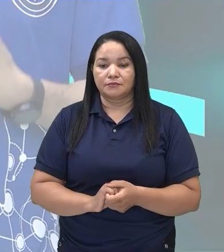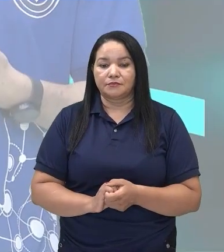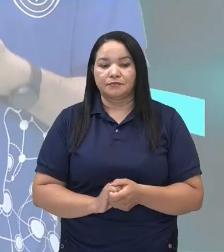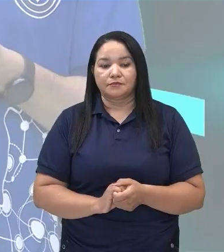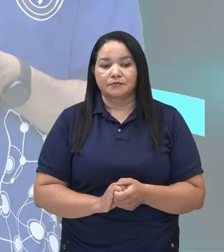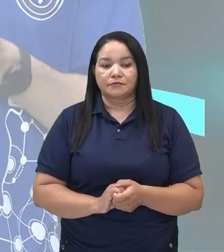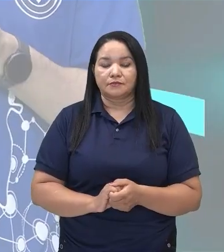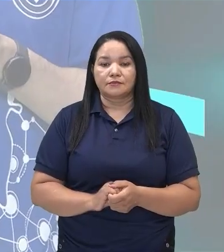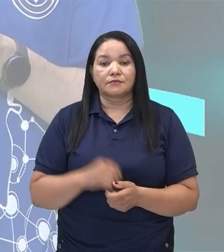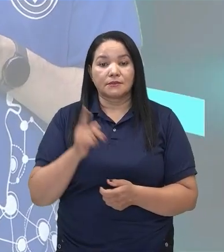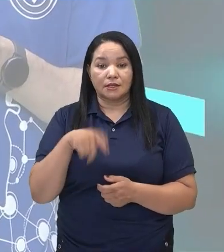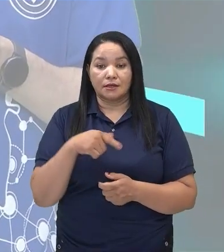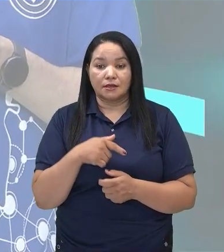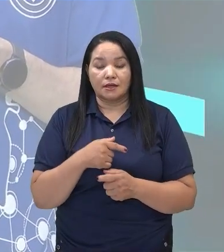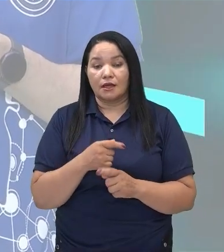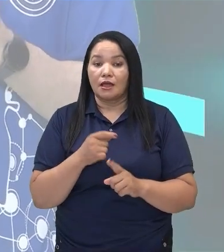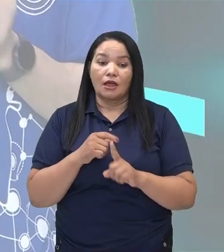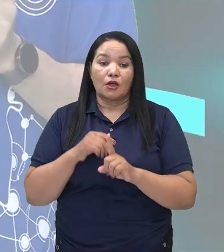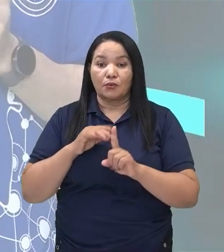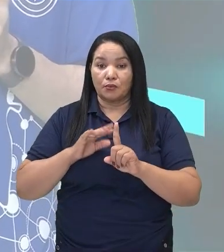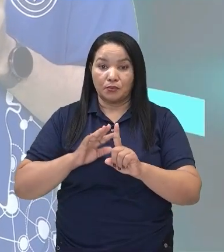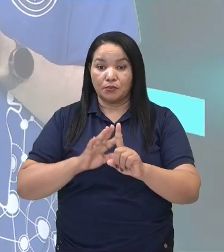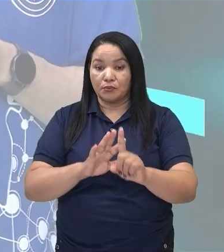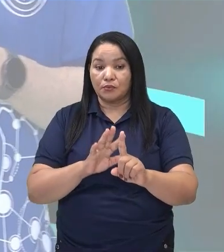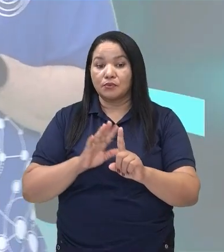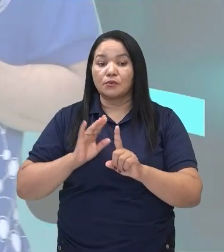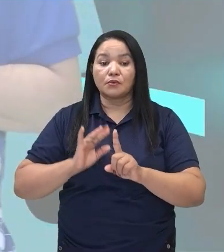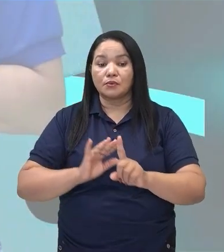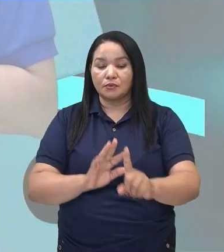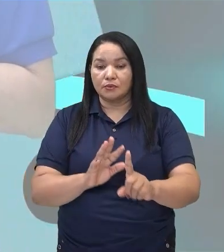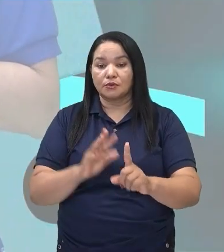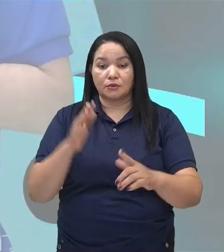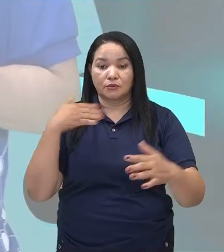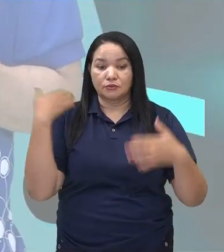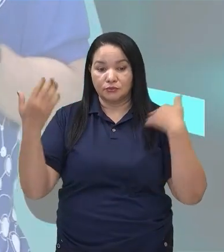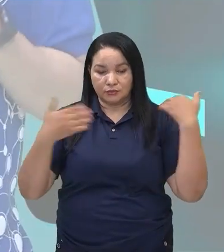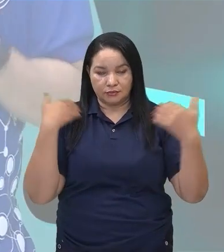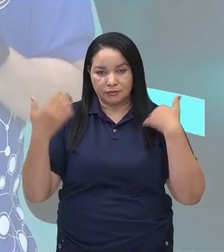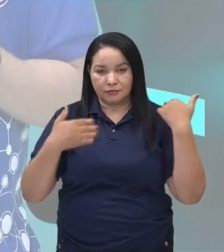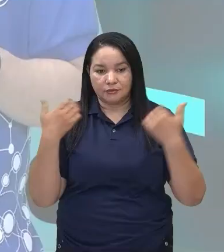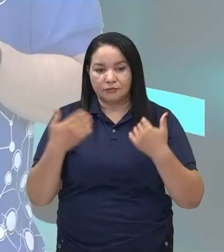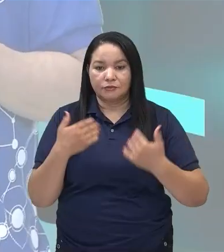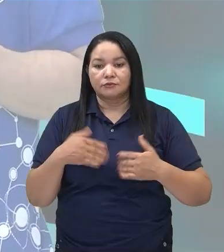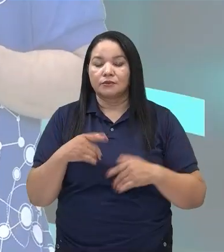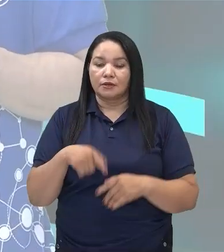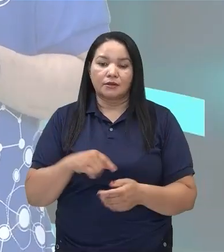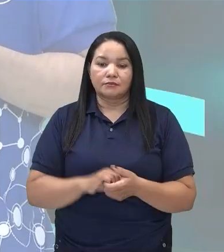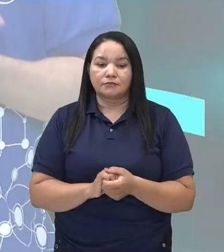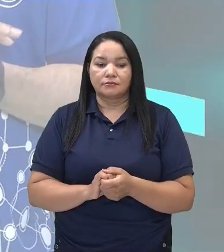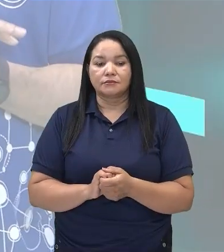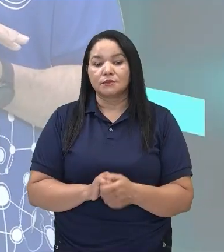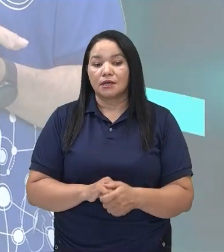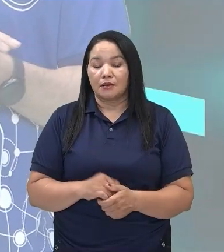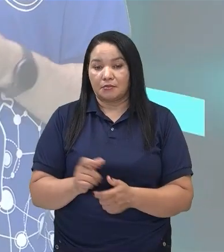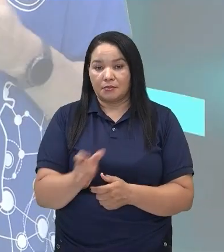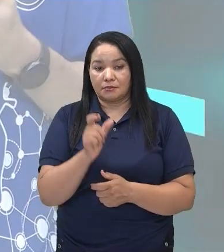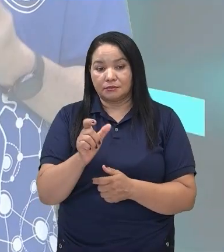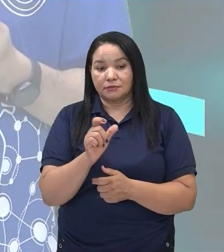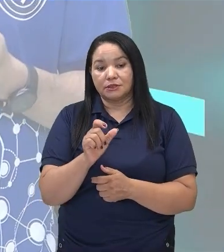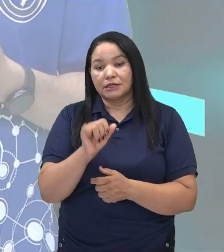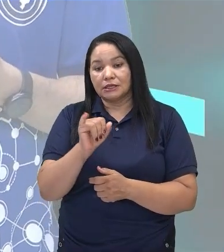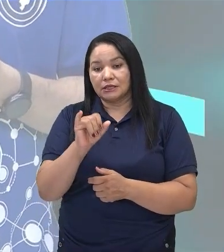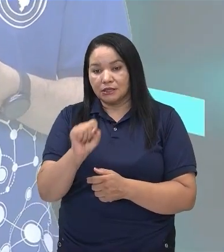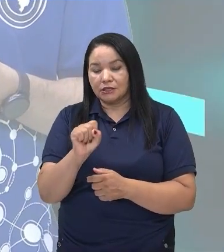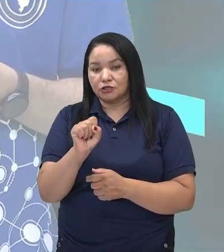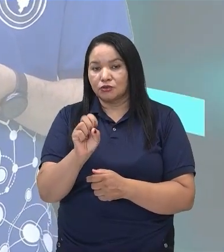um guia turístico do espaço. Ele é, portanto, ficou he is. He is, ele é um guia turístico